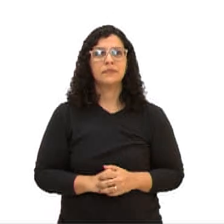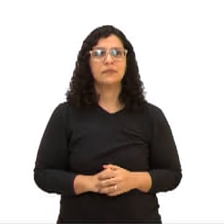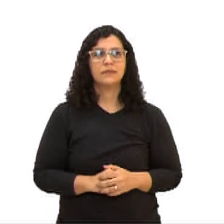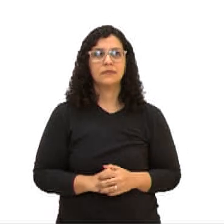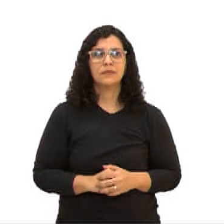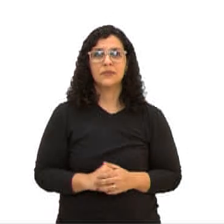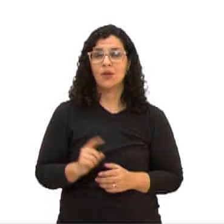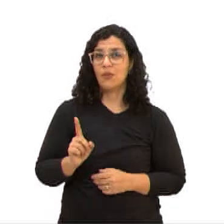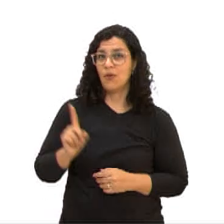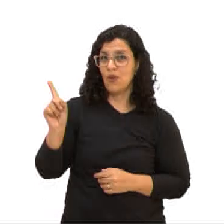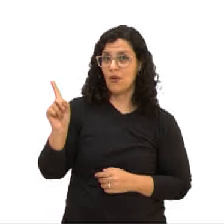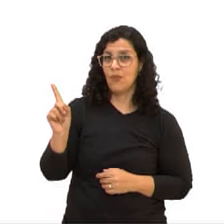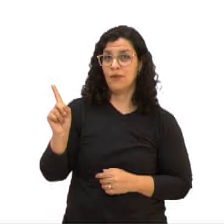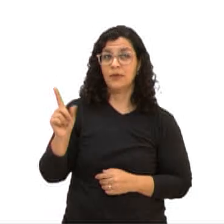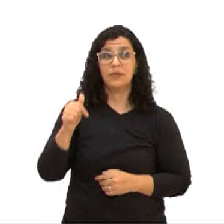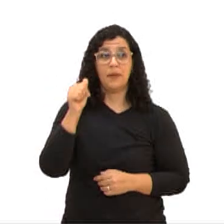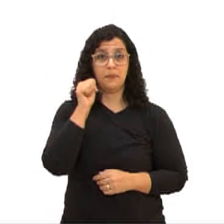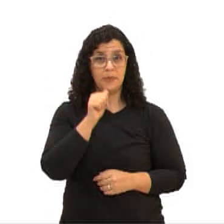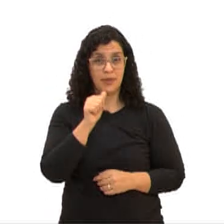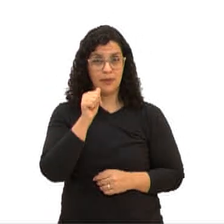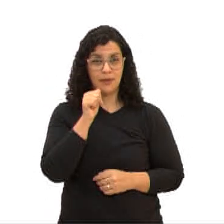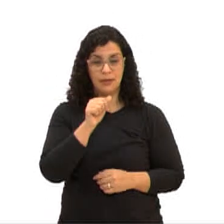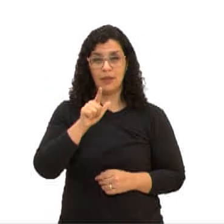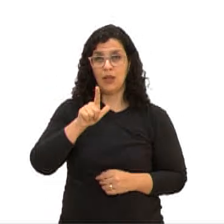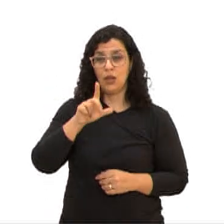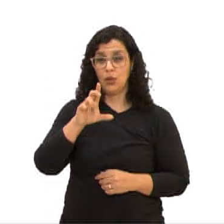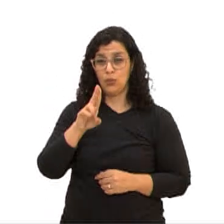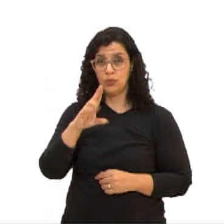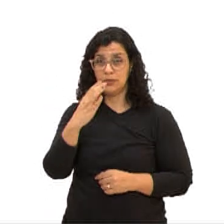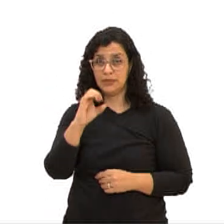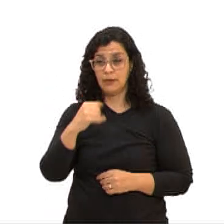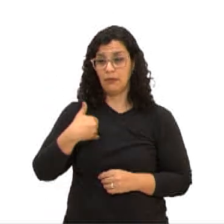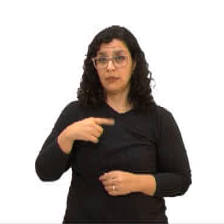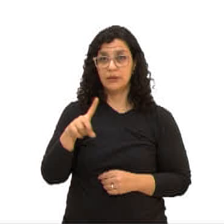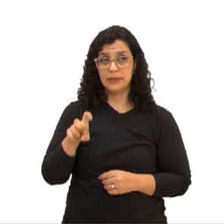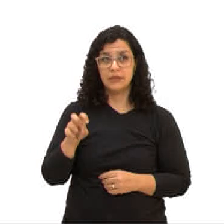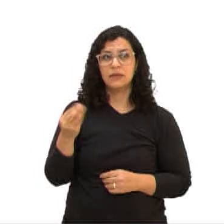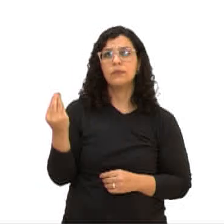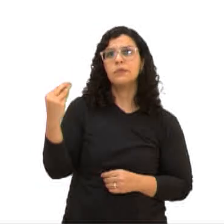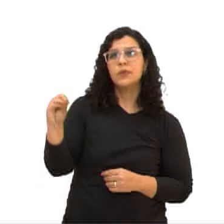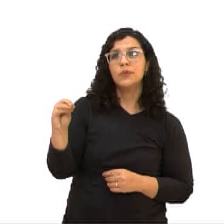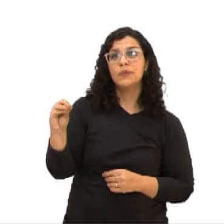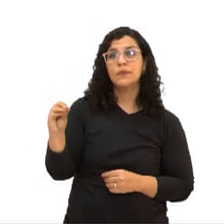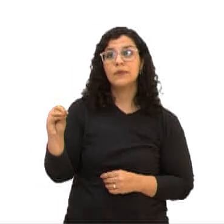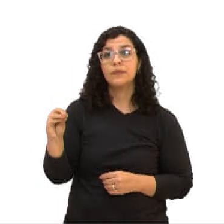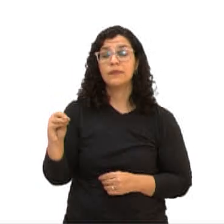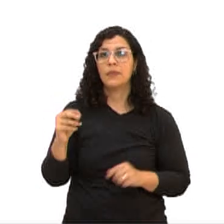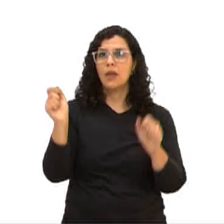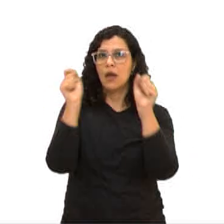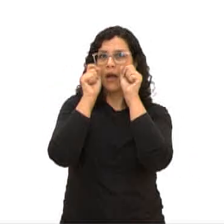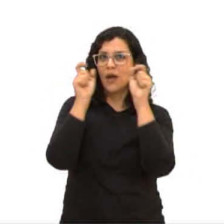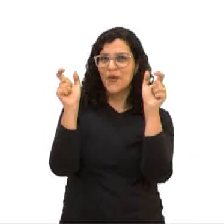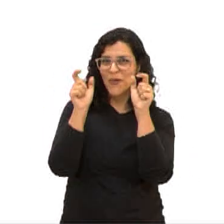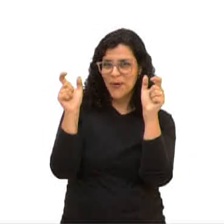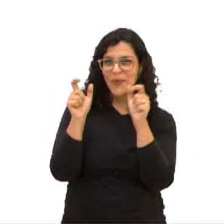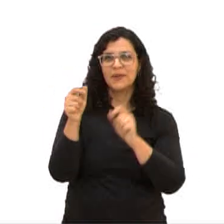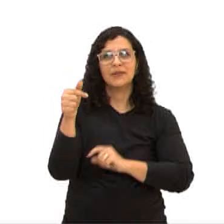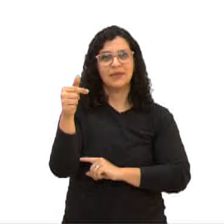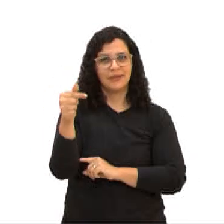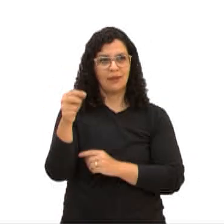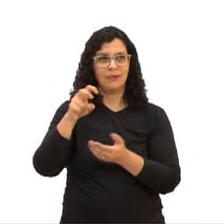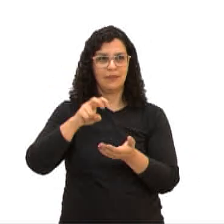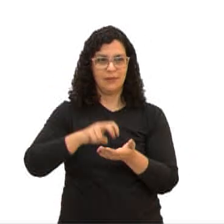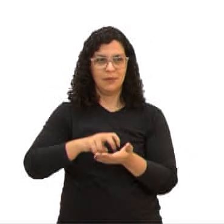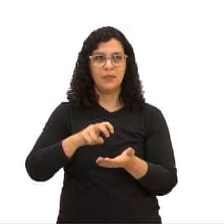Palazuelo, 15 anos. Então, a Lucy, 15 anos. Aqui o primeiro espaço, me despierto a las 7 de